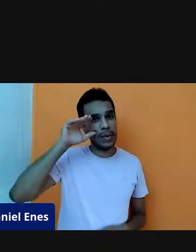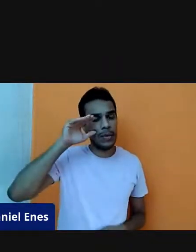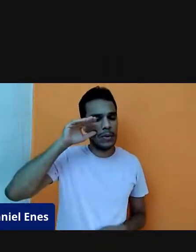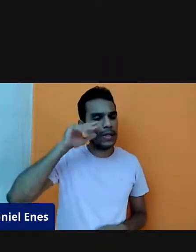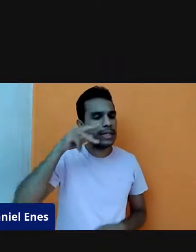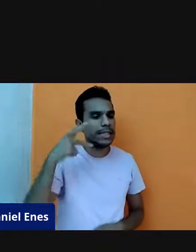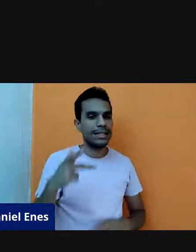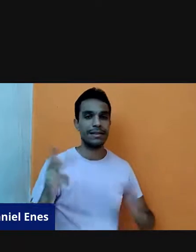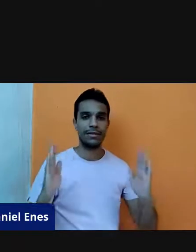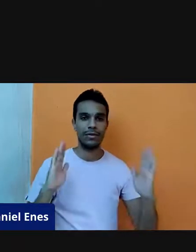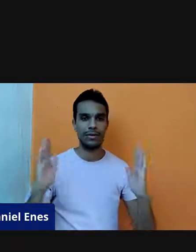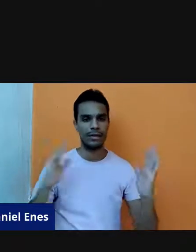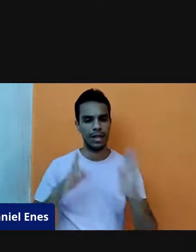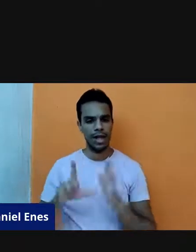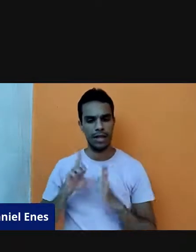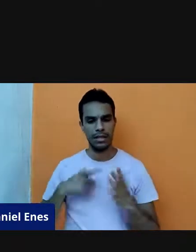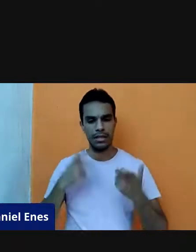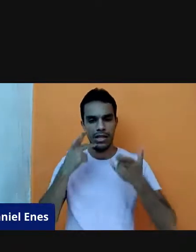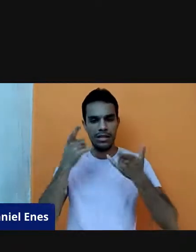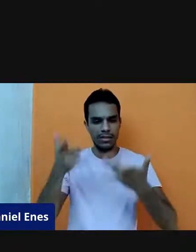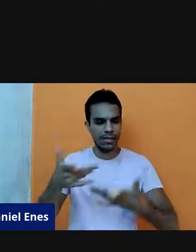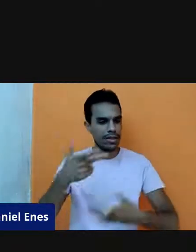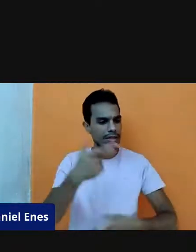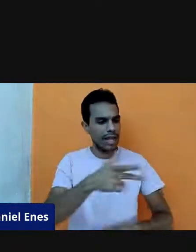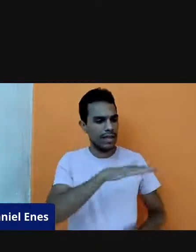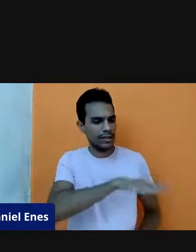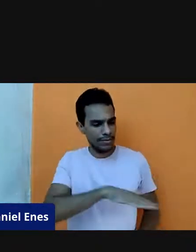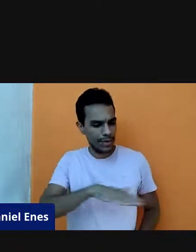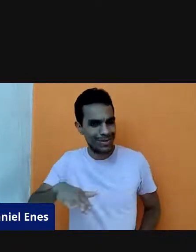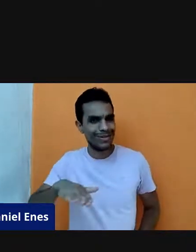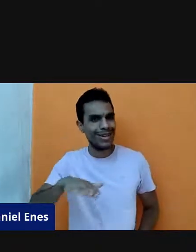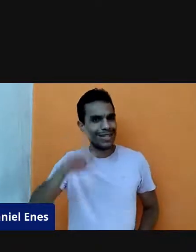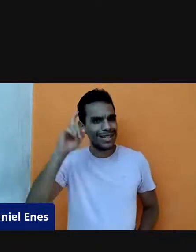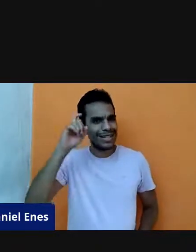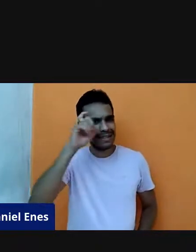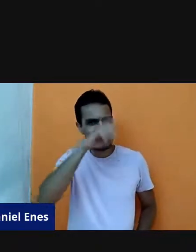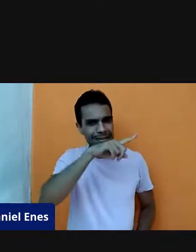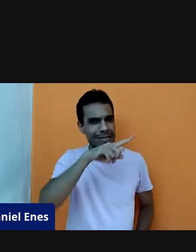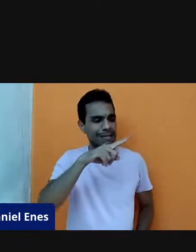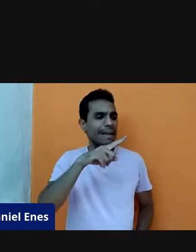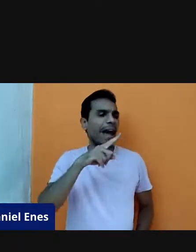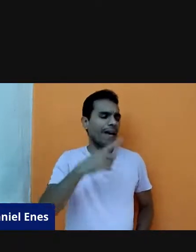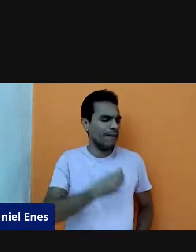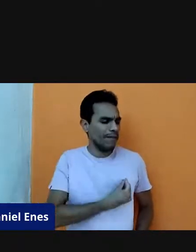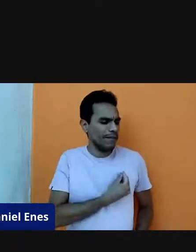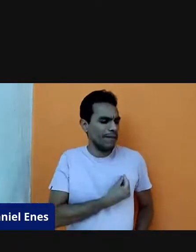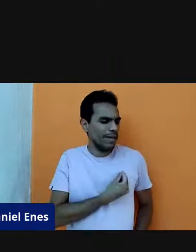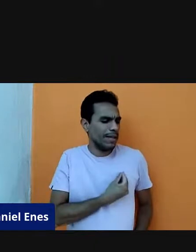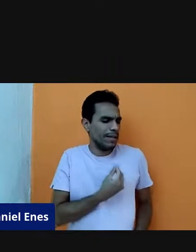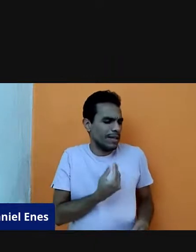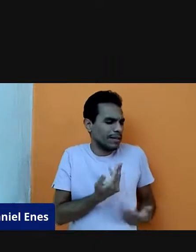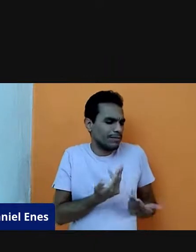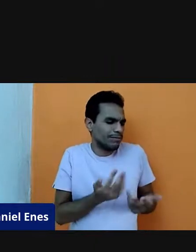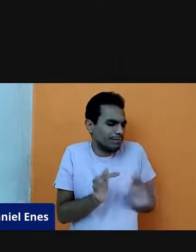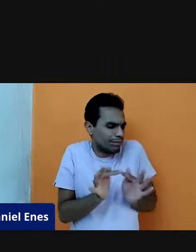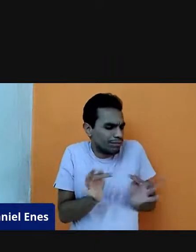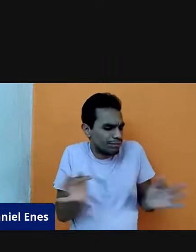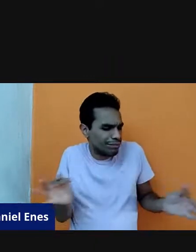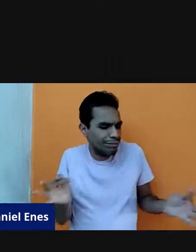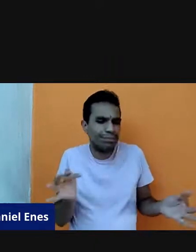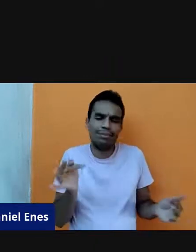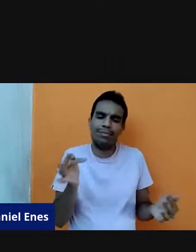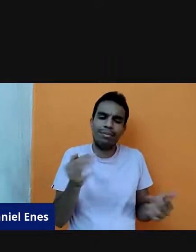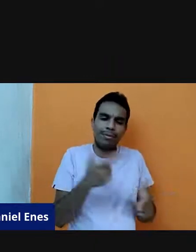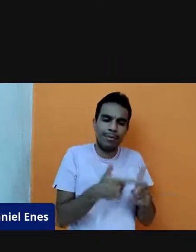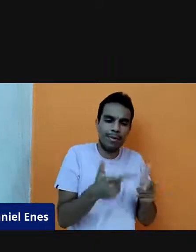que, como eu disse, né, ela tinha uma infância, teve uma infância muito difícil, com uma vida muito modesta, muitos problemas